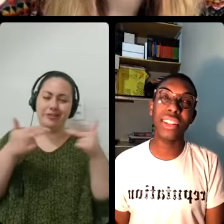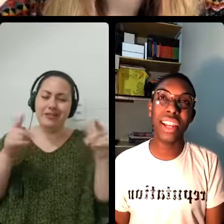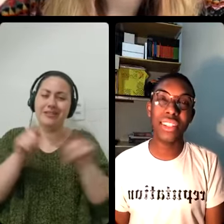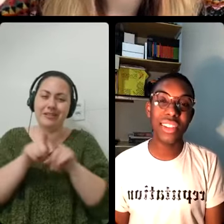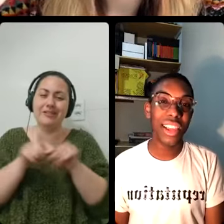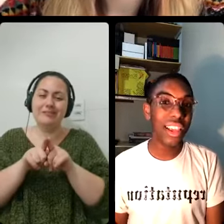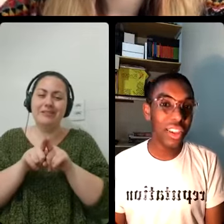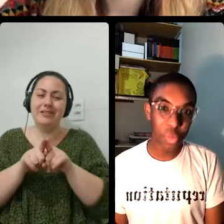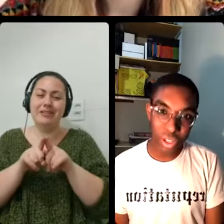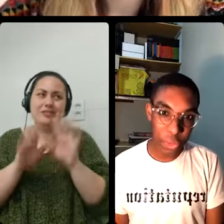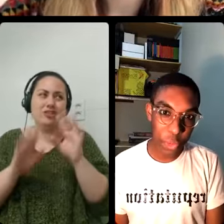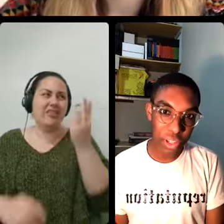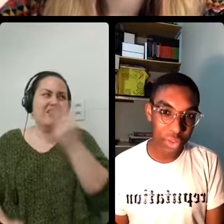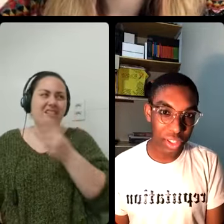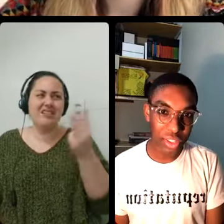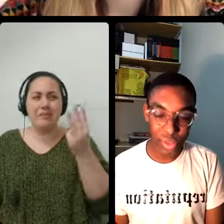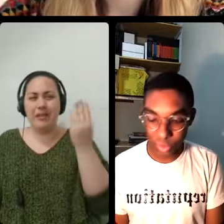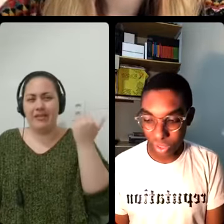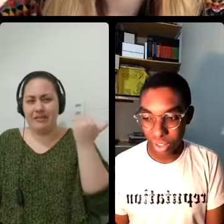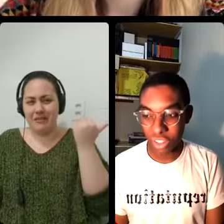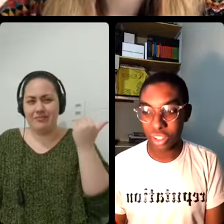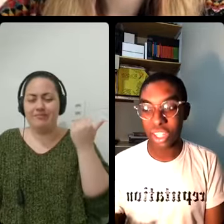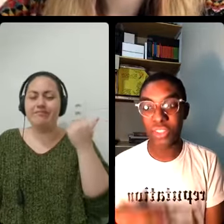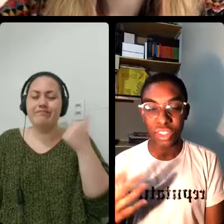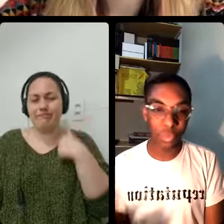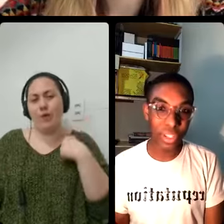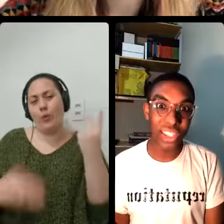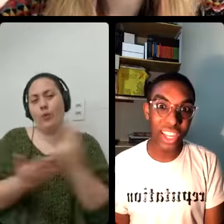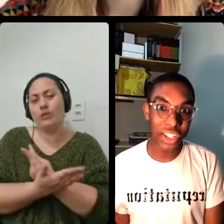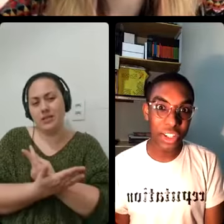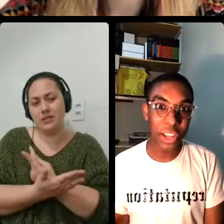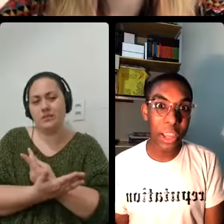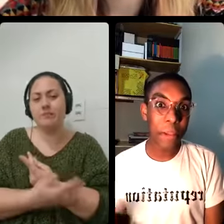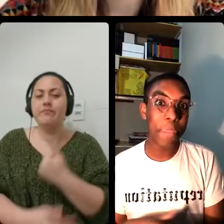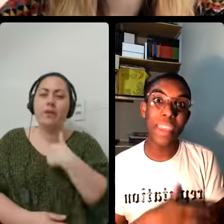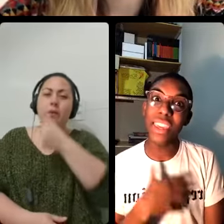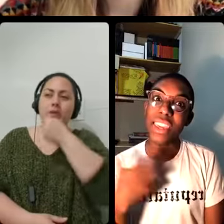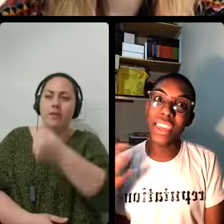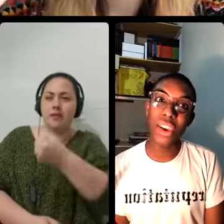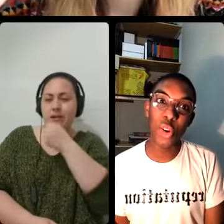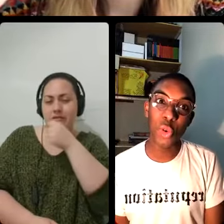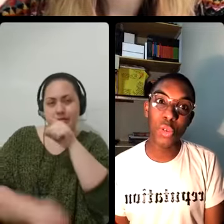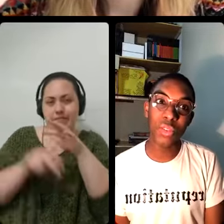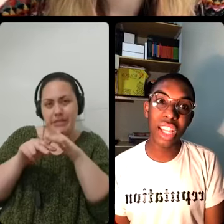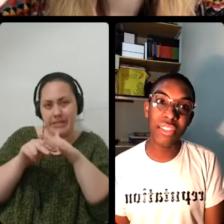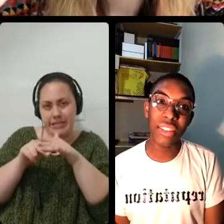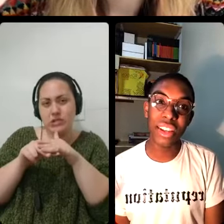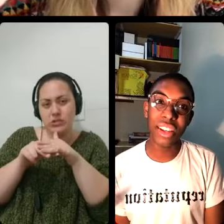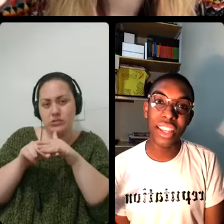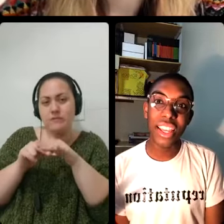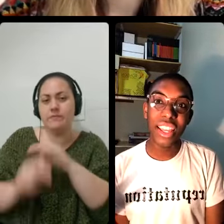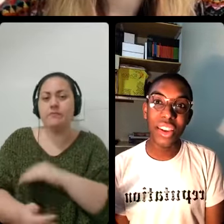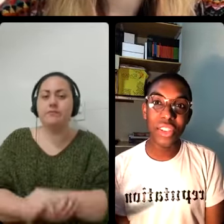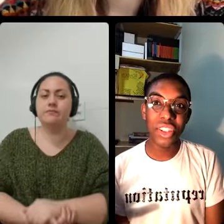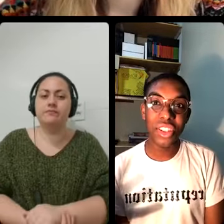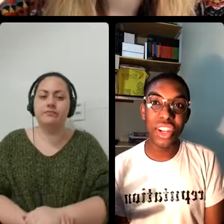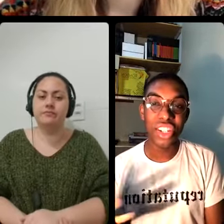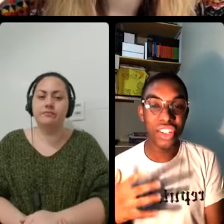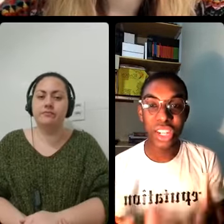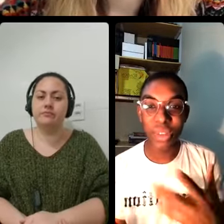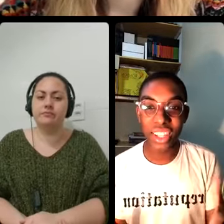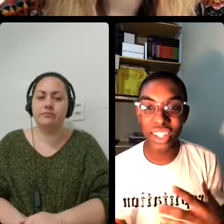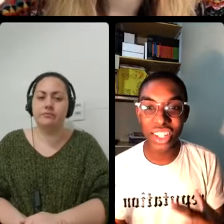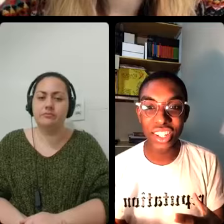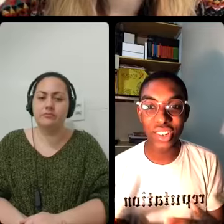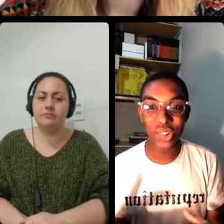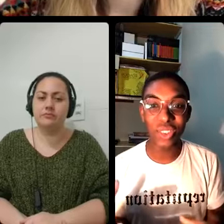3 semanas atrás, eu passei por uma situação que eu estava entrevistando um paciente e que eu senti, a gente